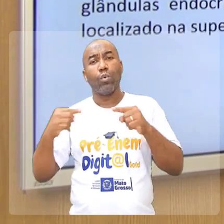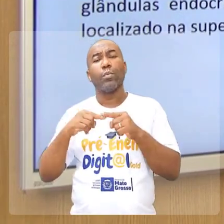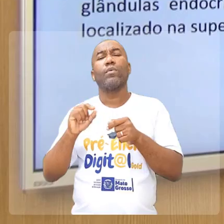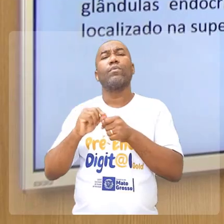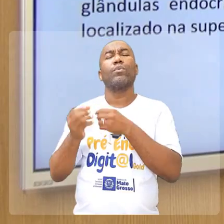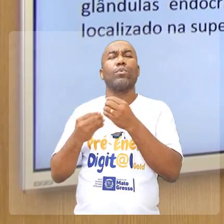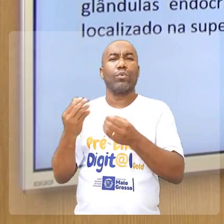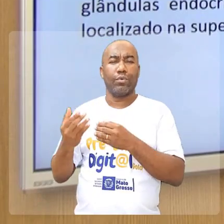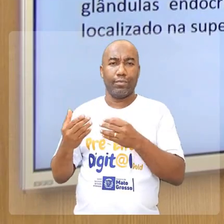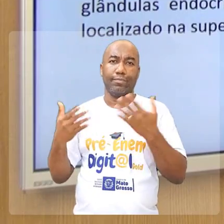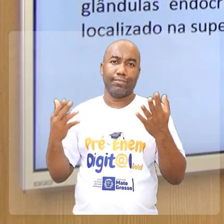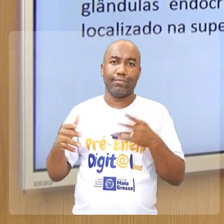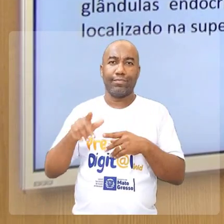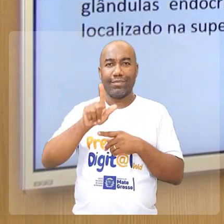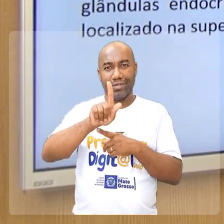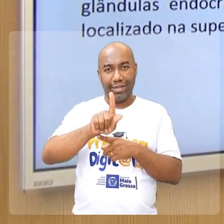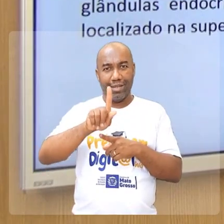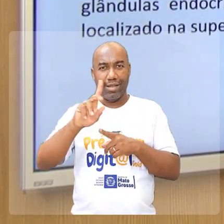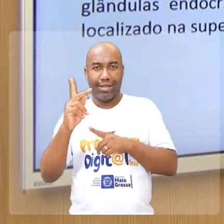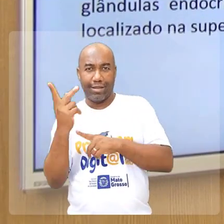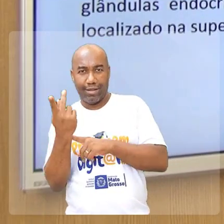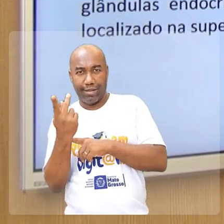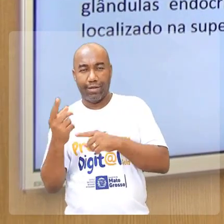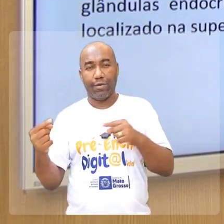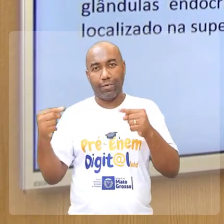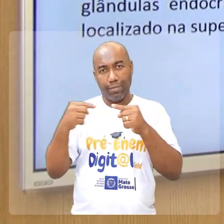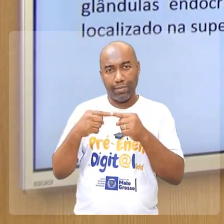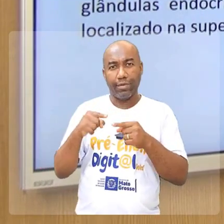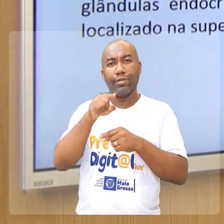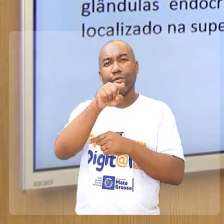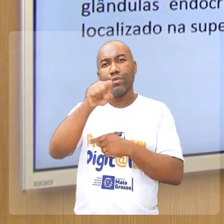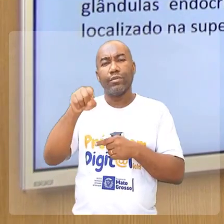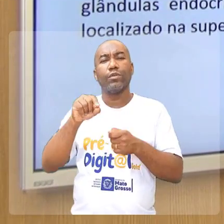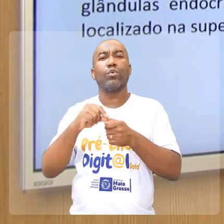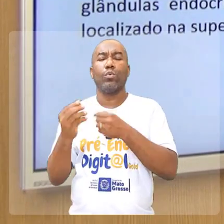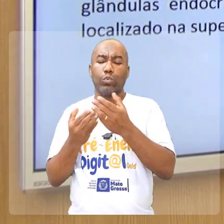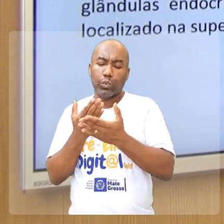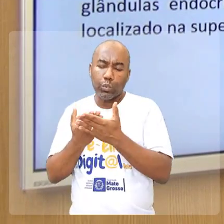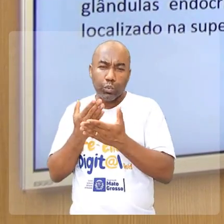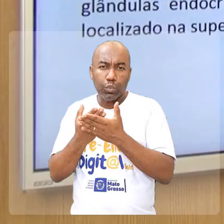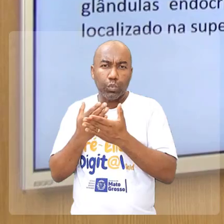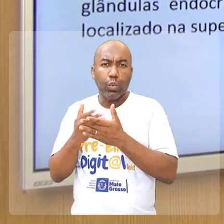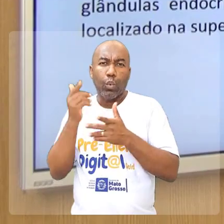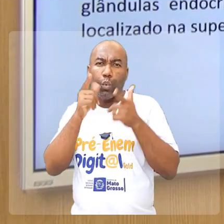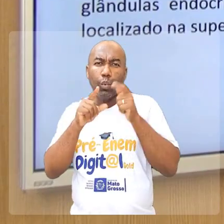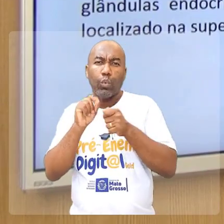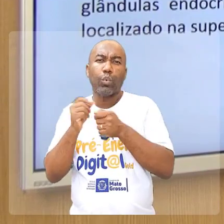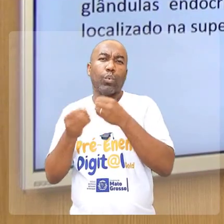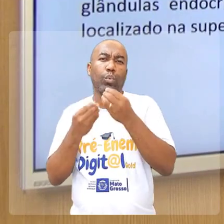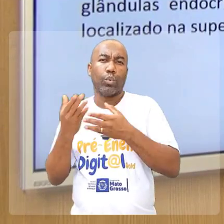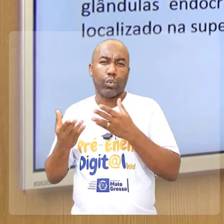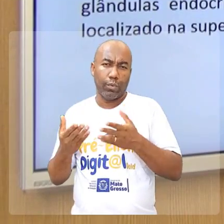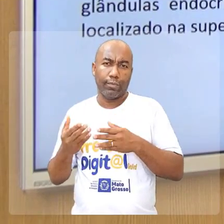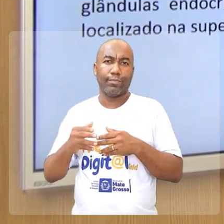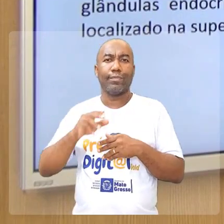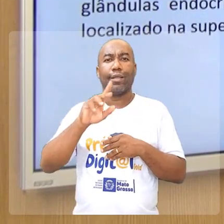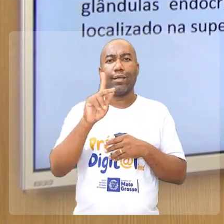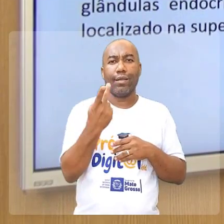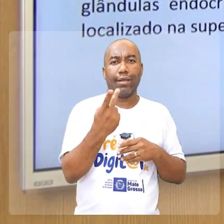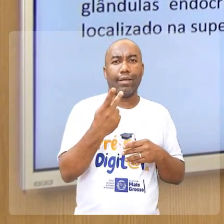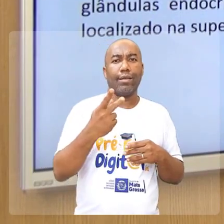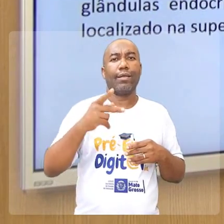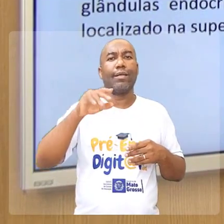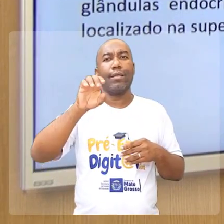vem do inglês, é GH, hormônio do crescimento. Em português, ele pode ser chamado de